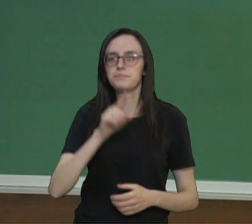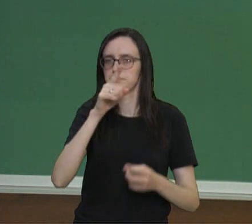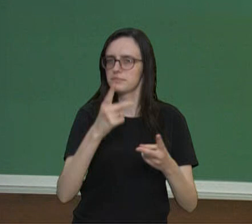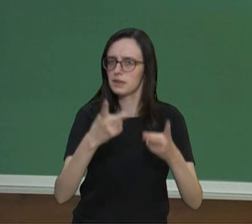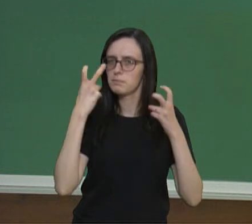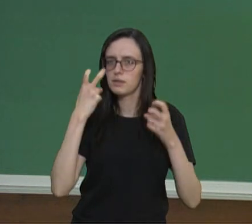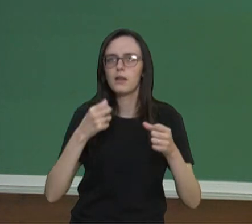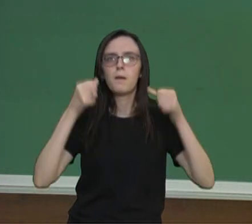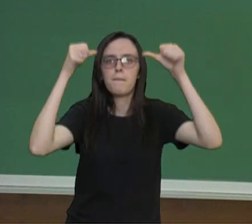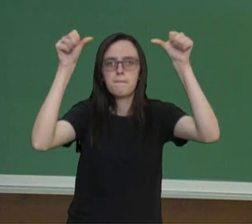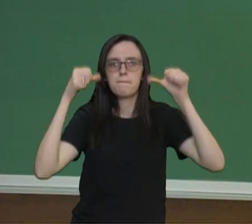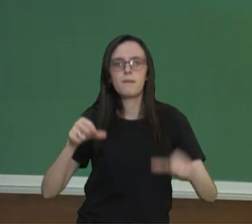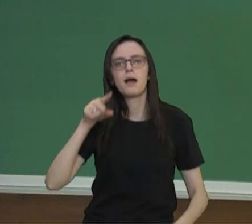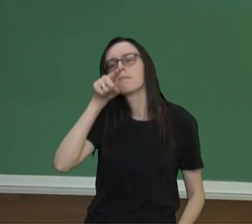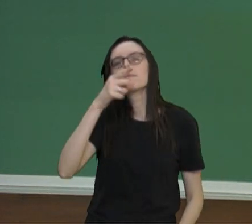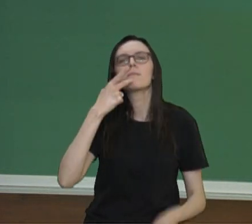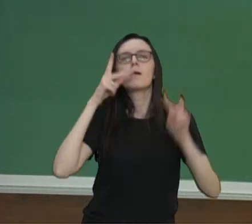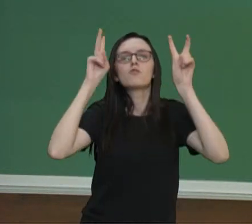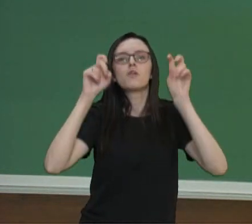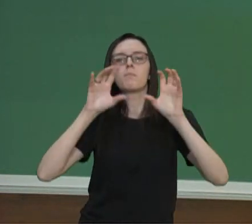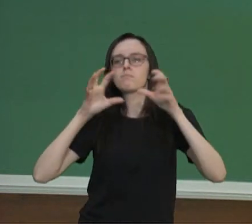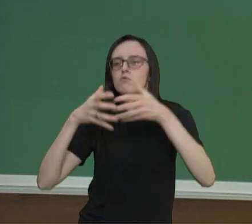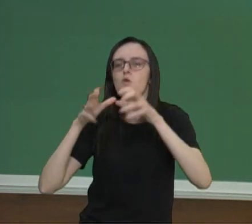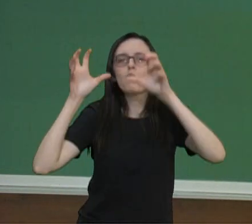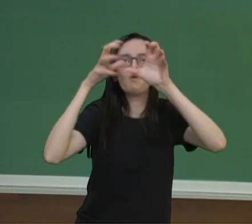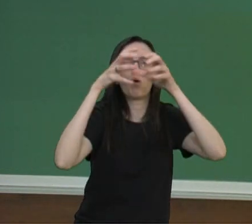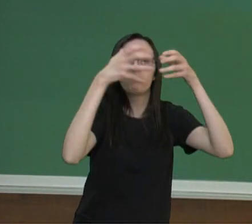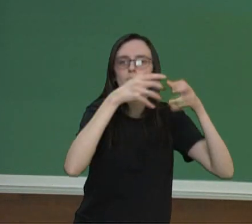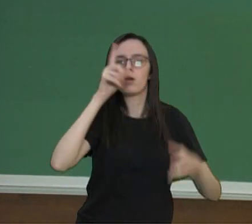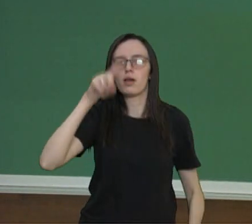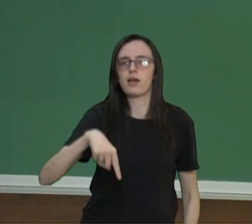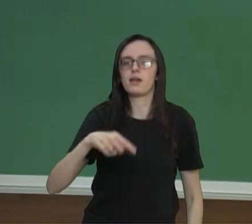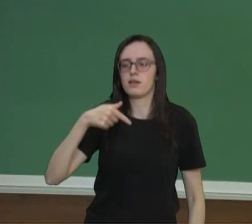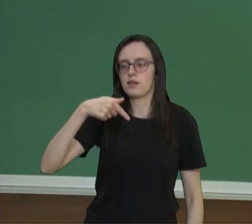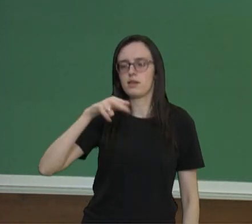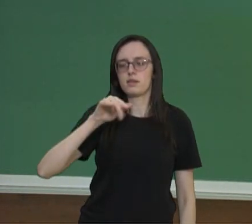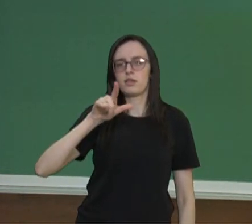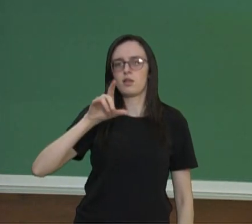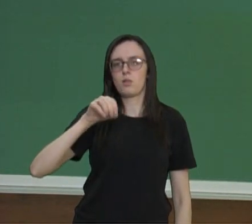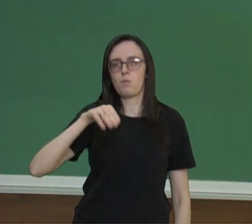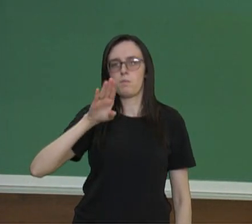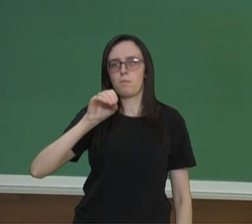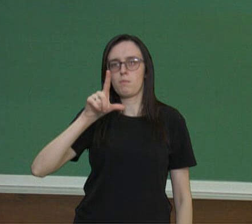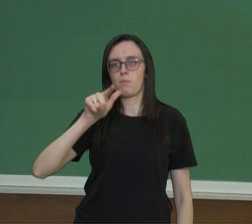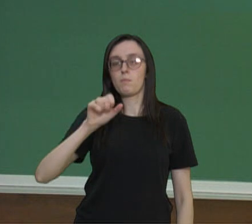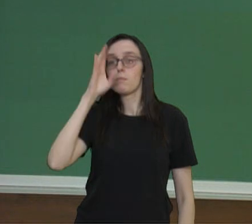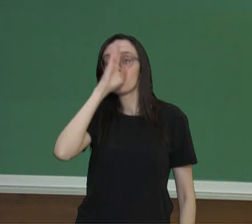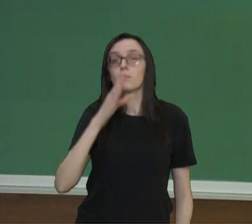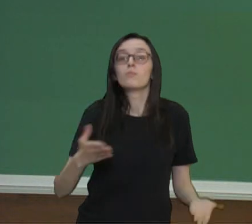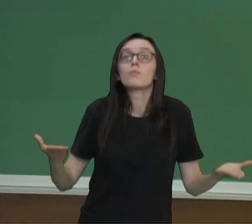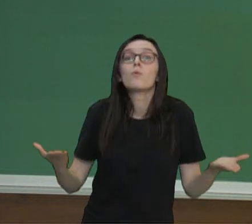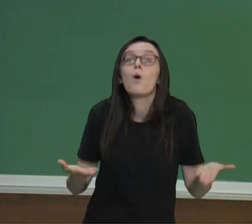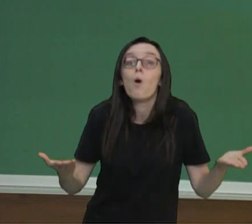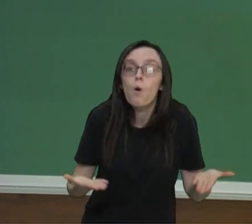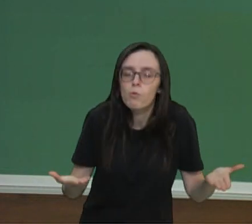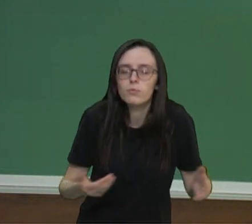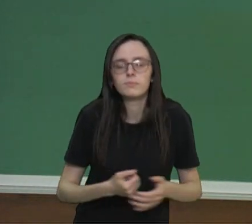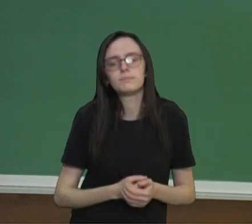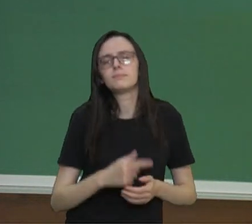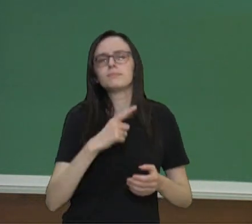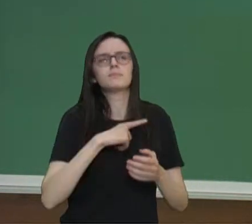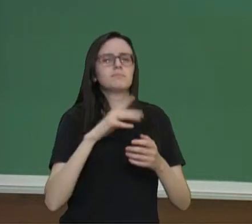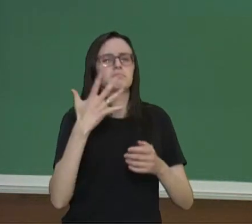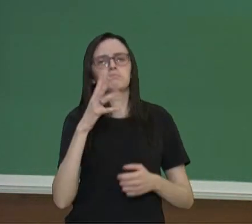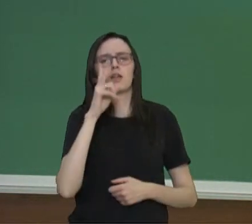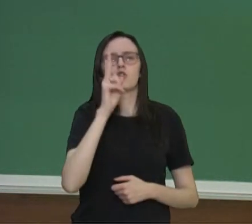Percebeu que esse mapa está tratando sobre comunidades quilombolas no Brasil atual. Né? Existem cerca